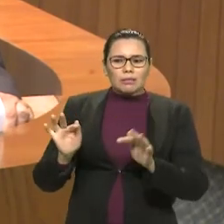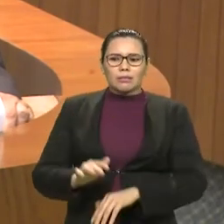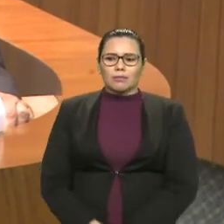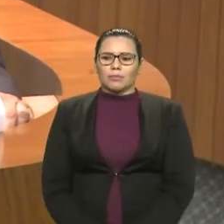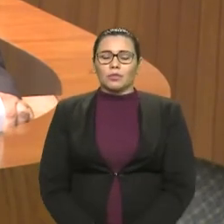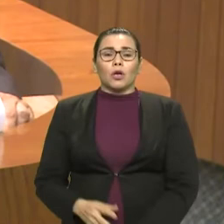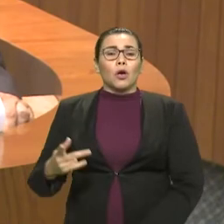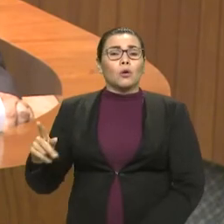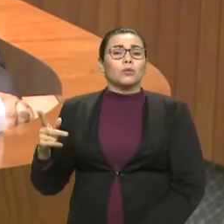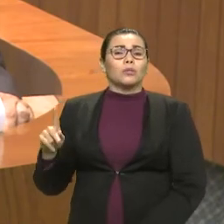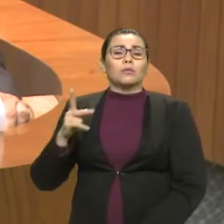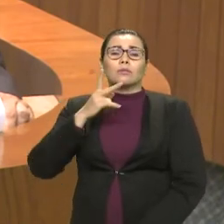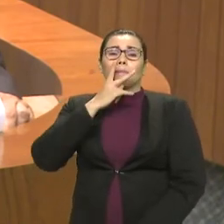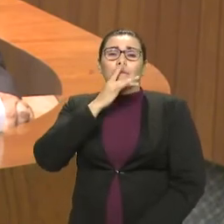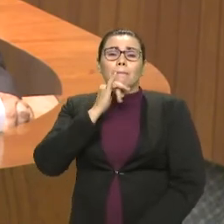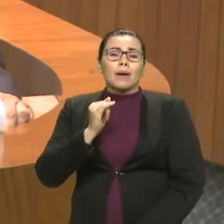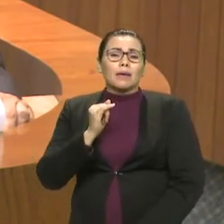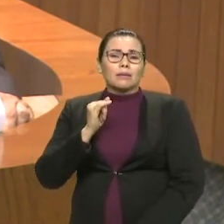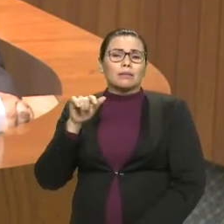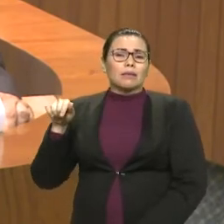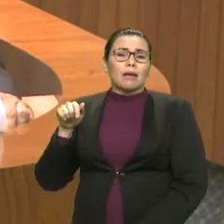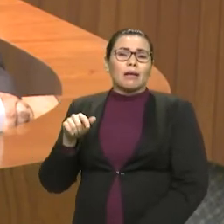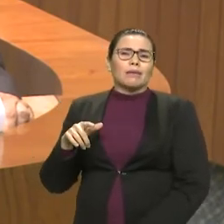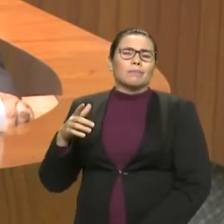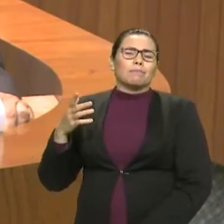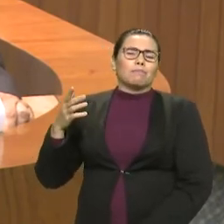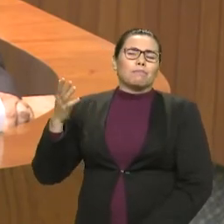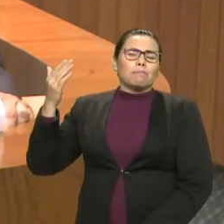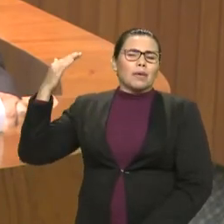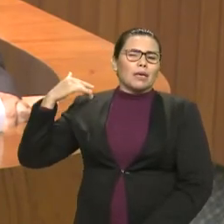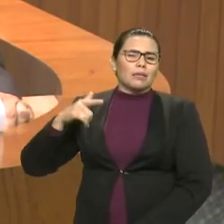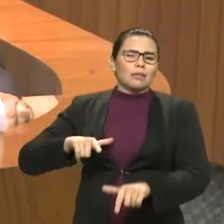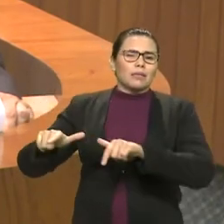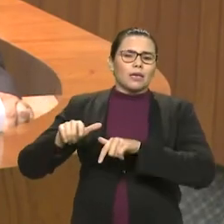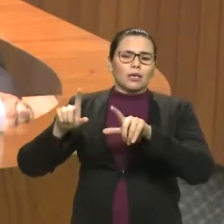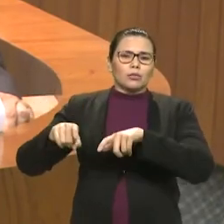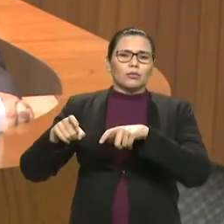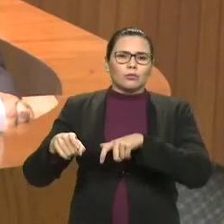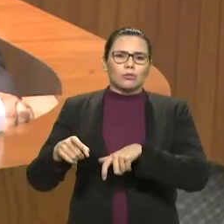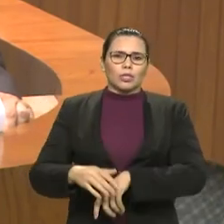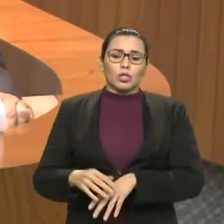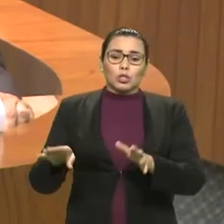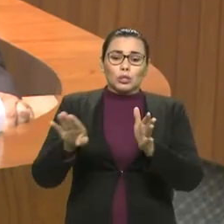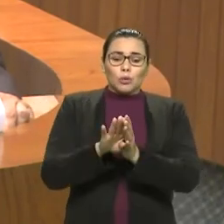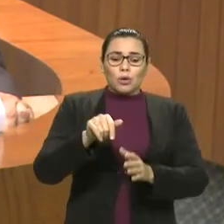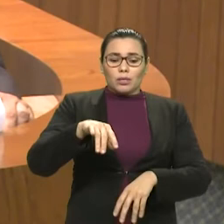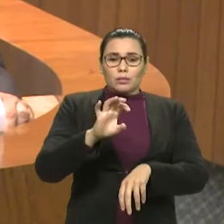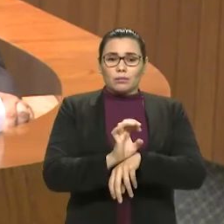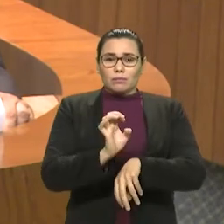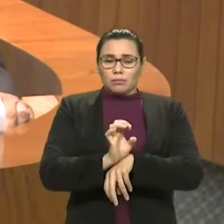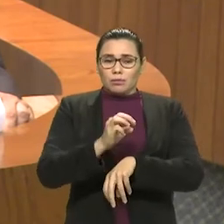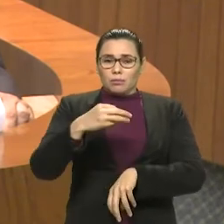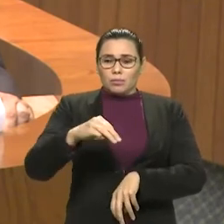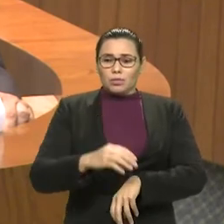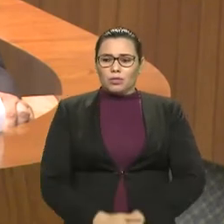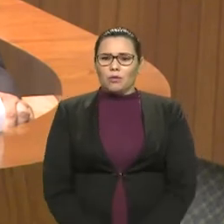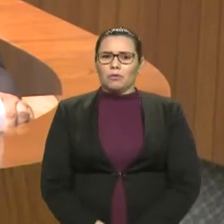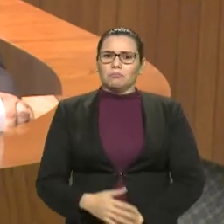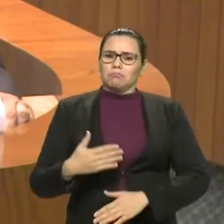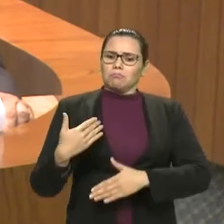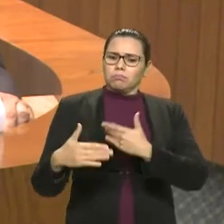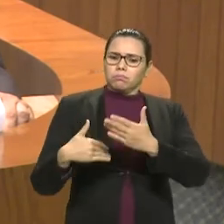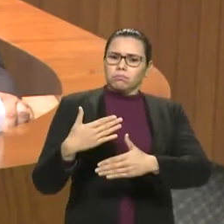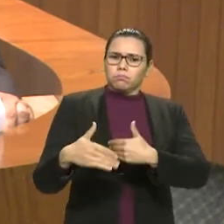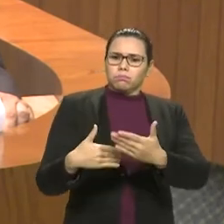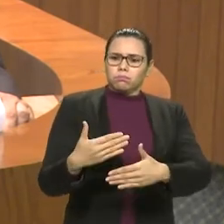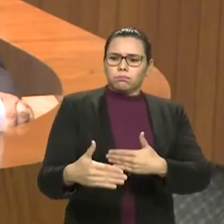de agricultores né e veio fazer o história no estado do Maranhão a cidade de maranhãozinho e centro Guilherme ela